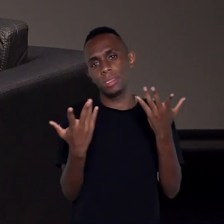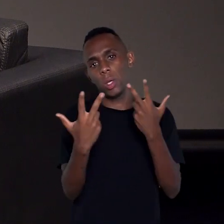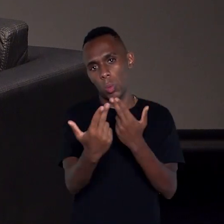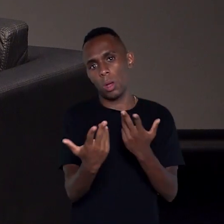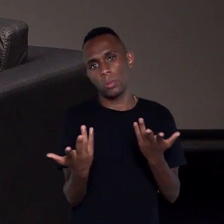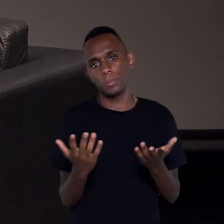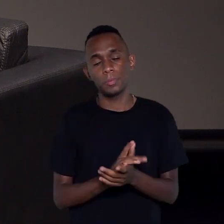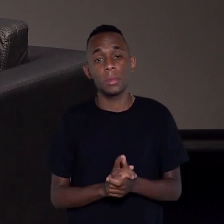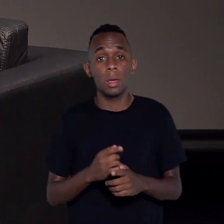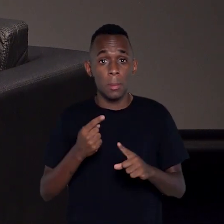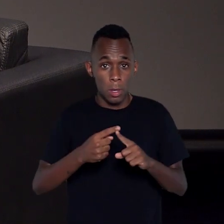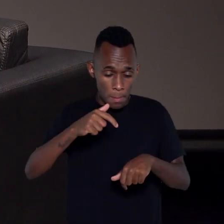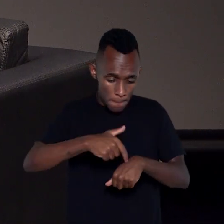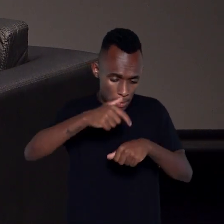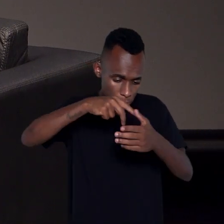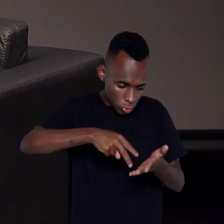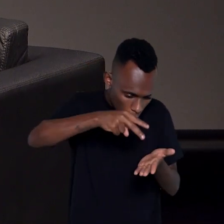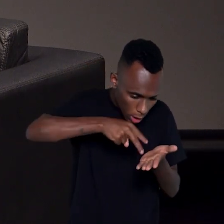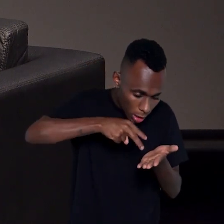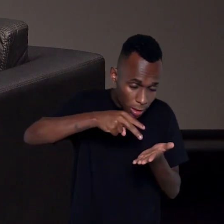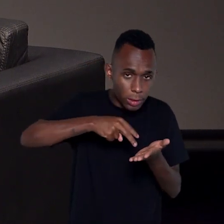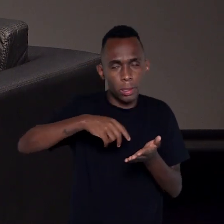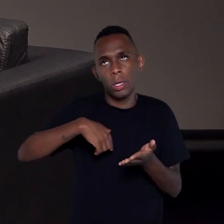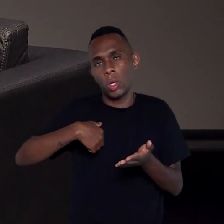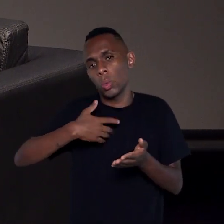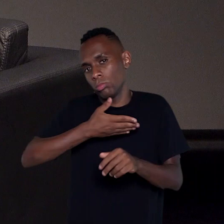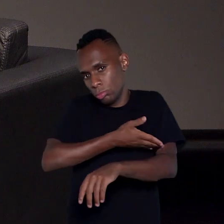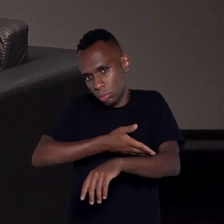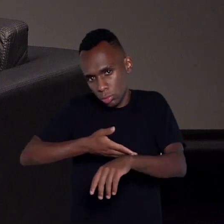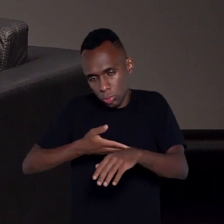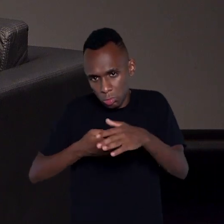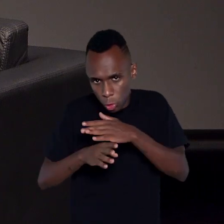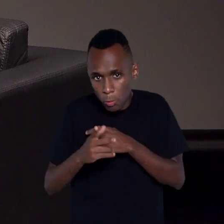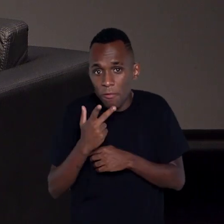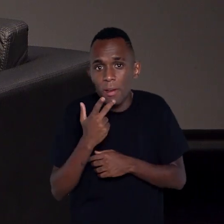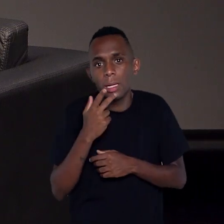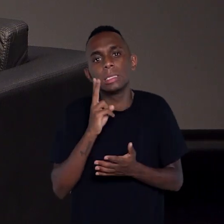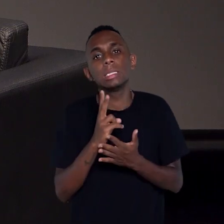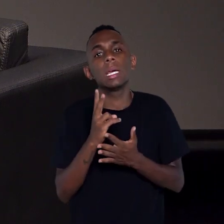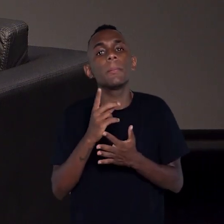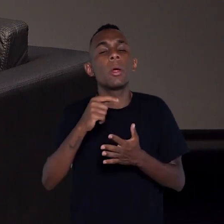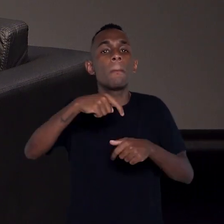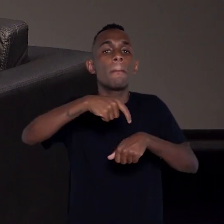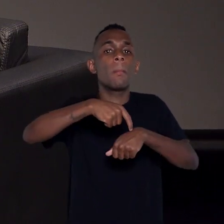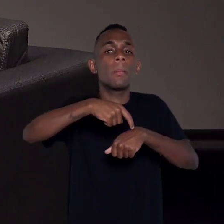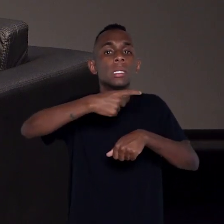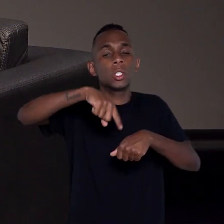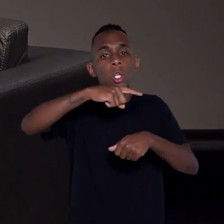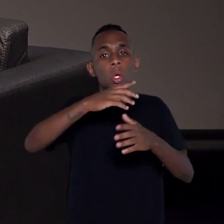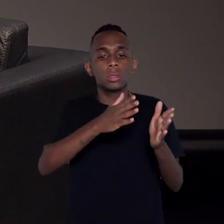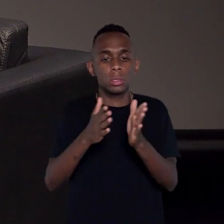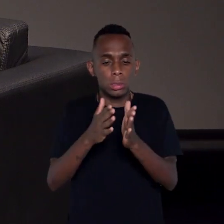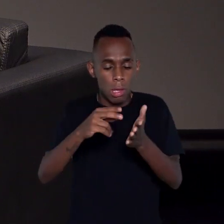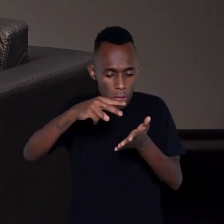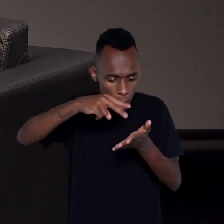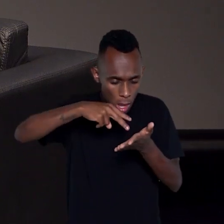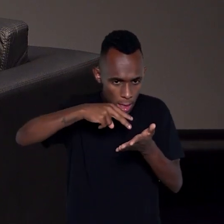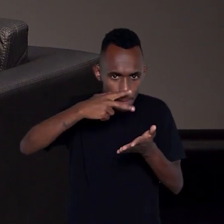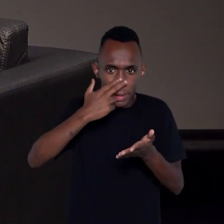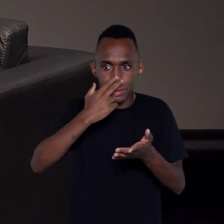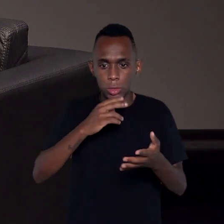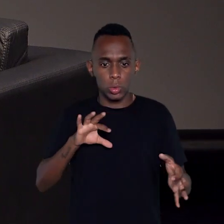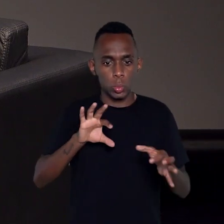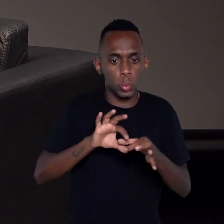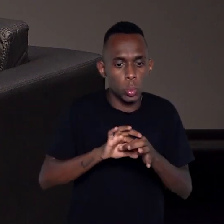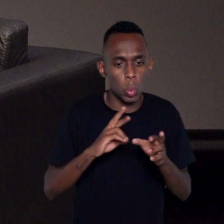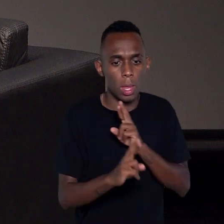quê? Porque quando lemos, eu costumo falar isso sempre, né? Quando lemos, a gente faz uma espécie de pacto